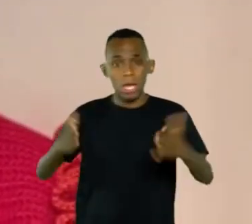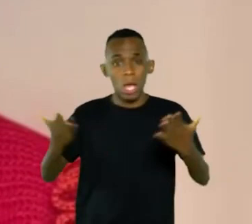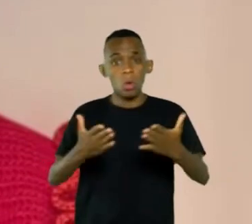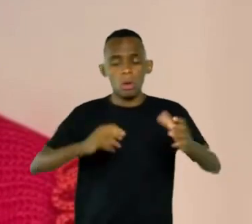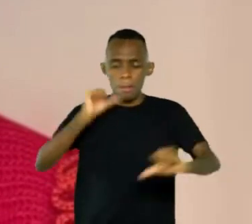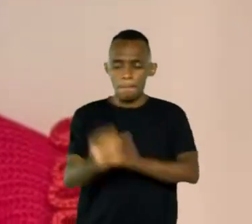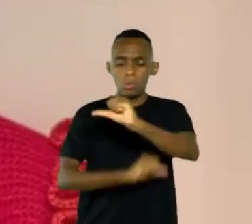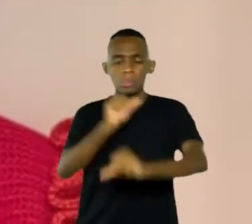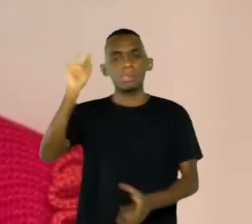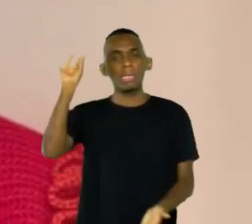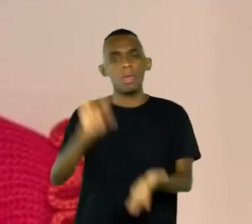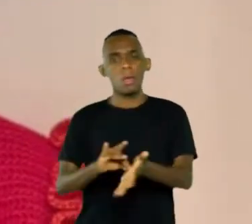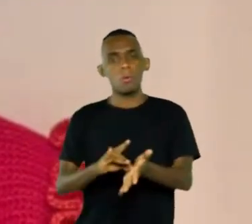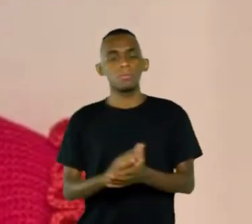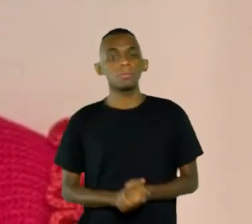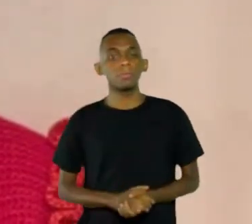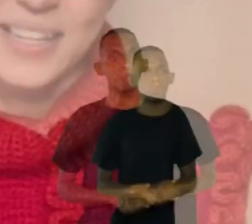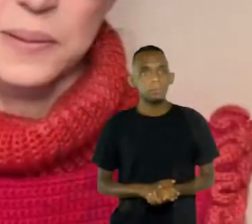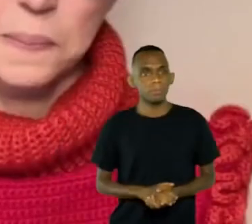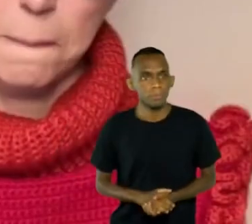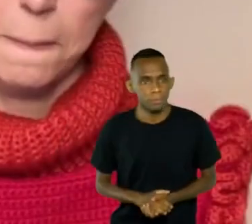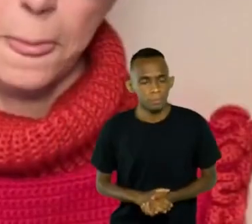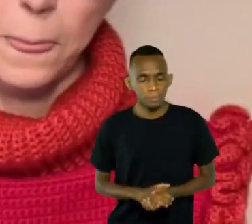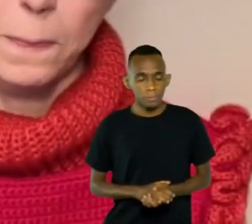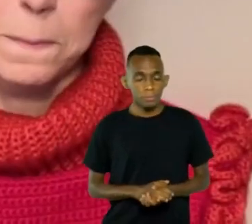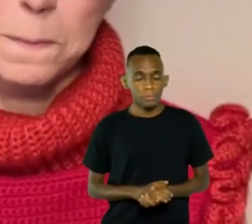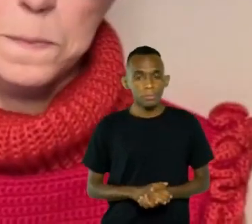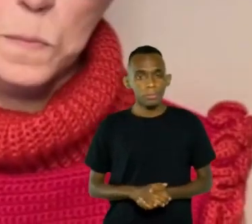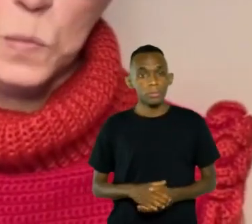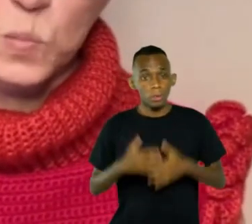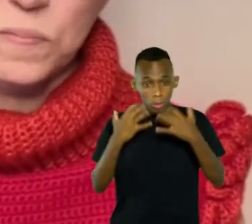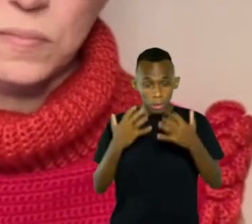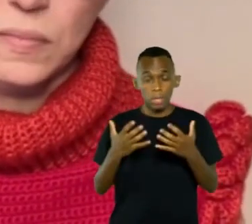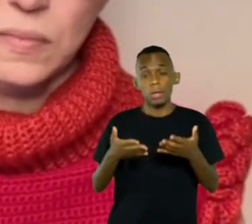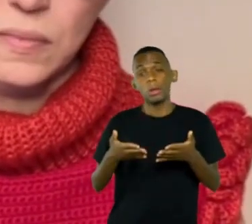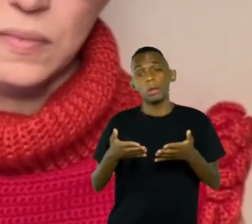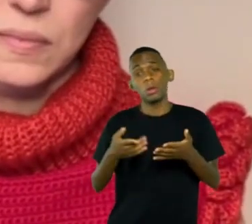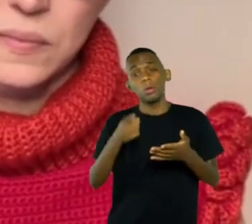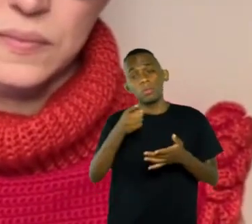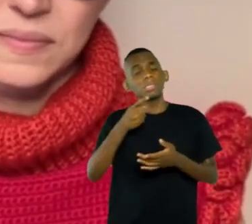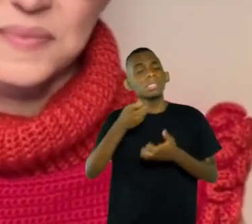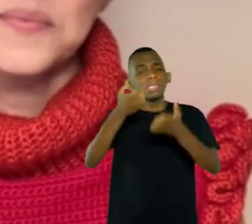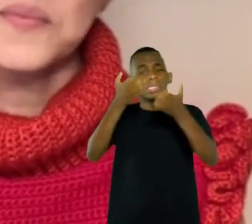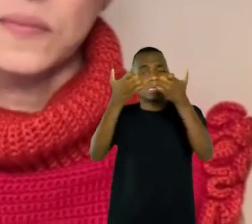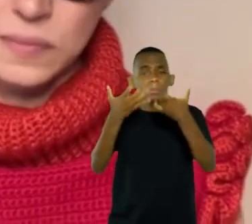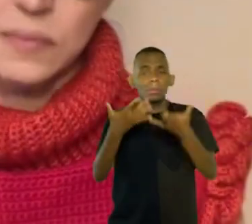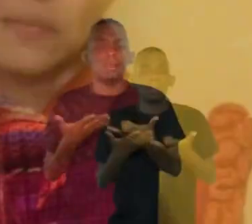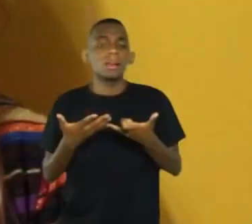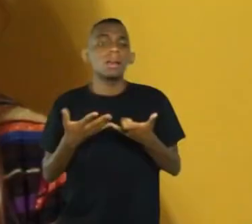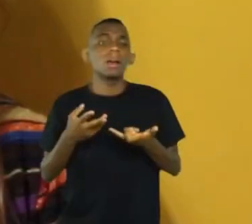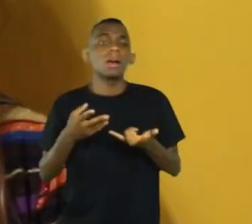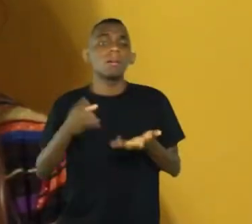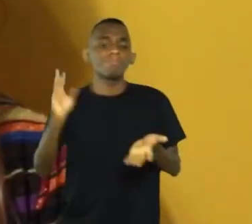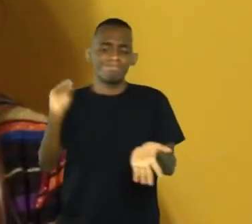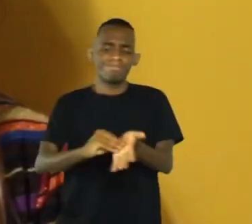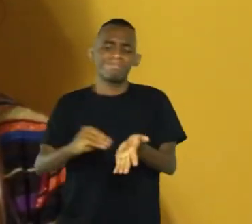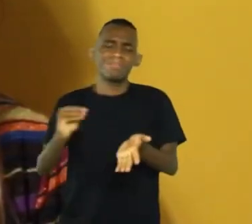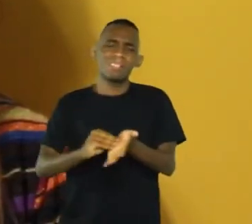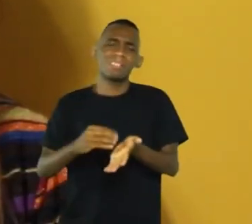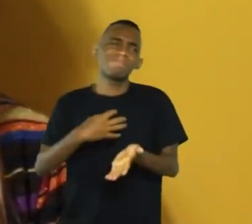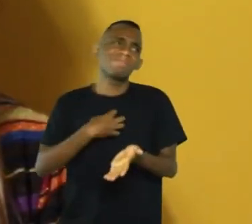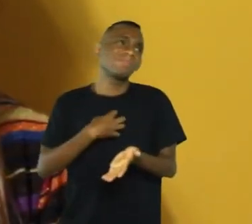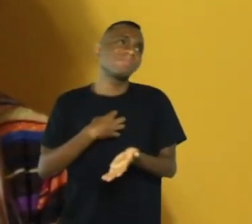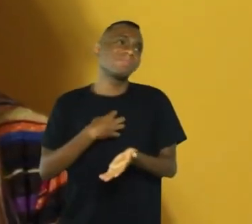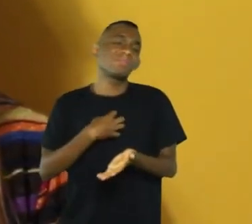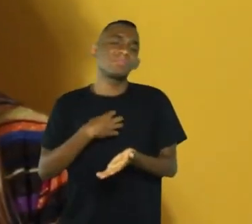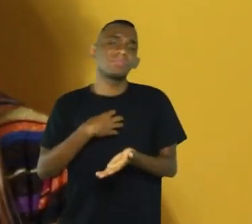Cris, eu quero te pedir para falar agora a respeito da ausência. cada um tem uma forma diferente de lidar com a